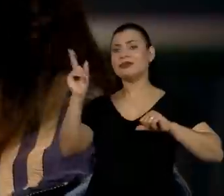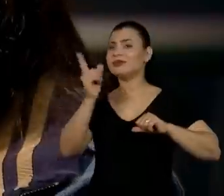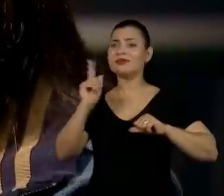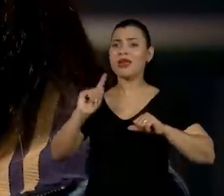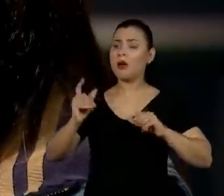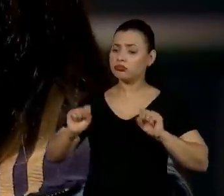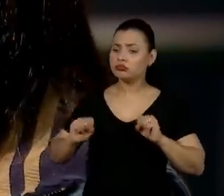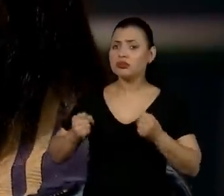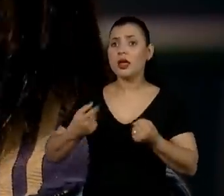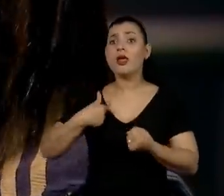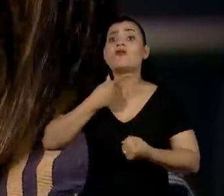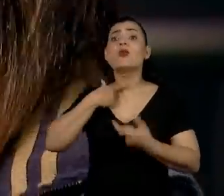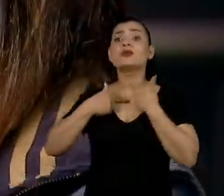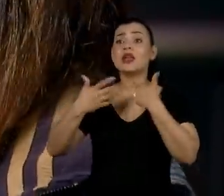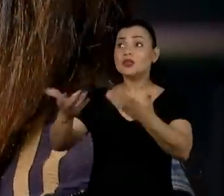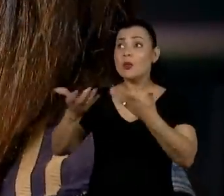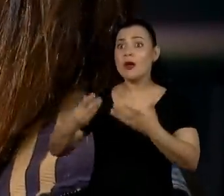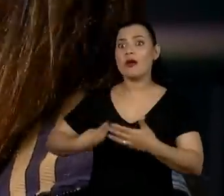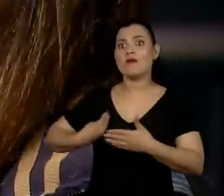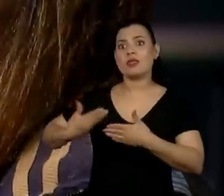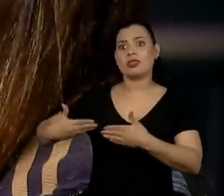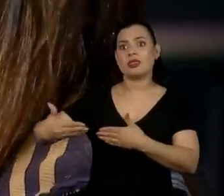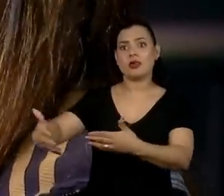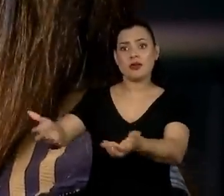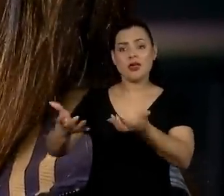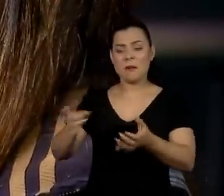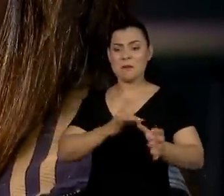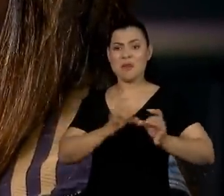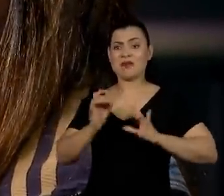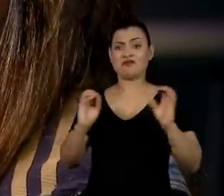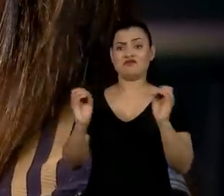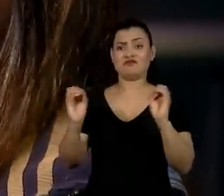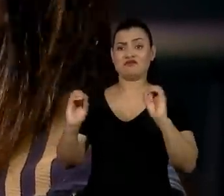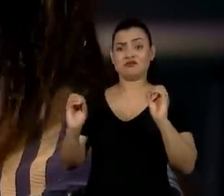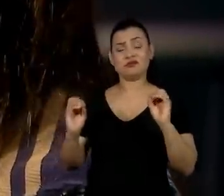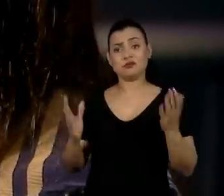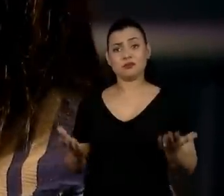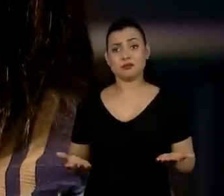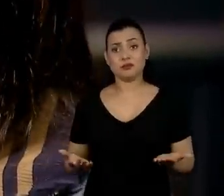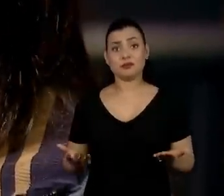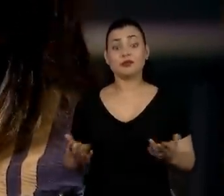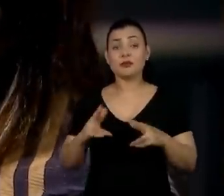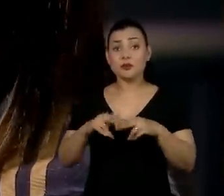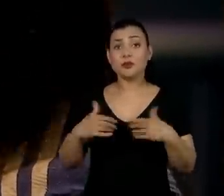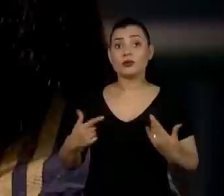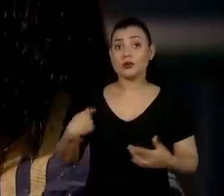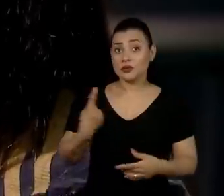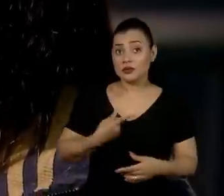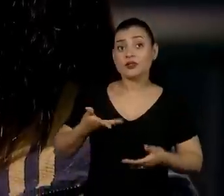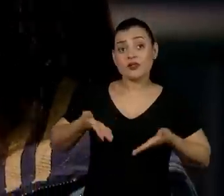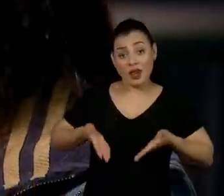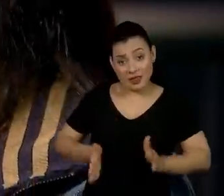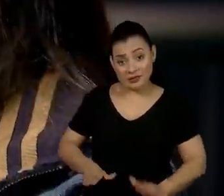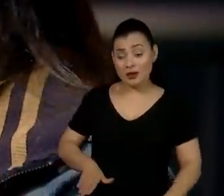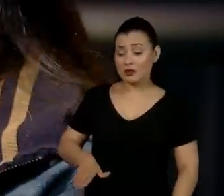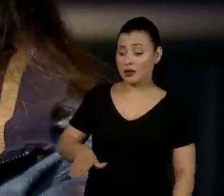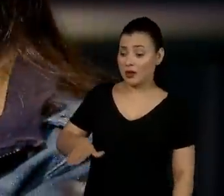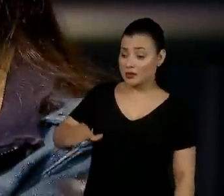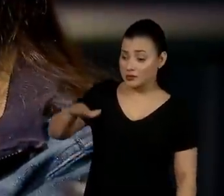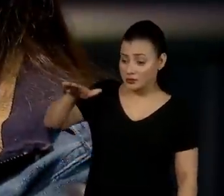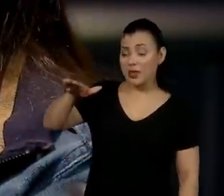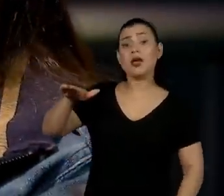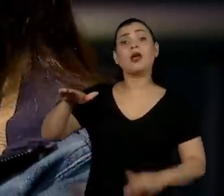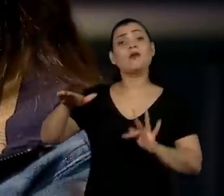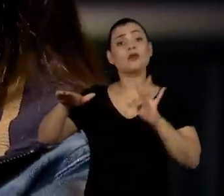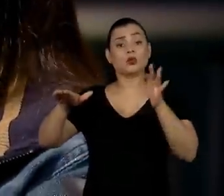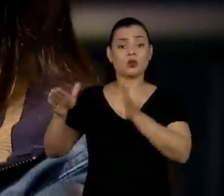aquilo que você tem que viver não ter medo de viver o que você tem que viver a gente vai nascer vai morrer